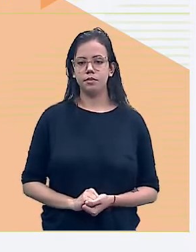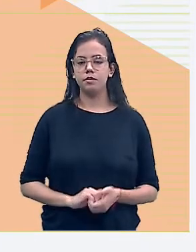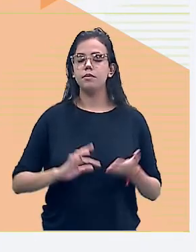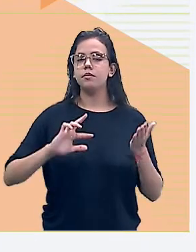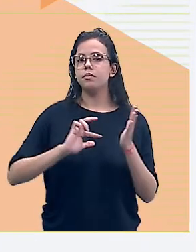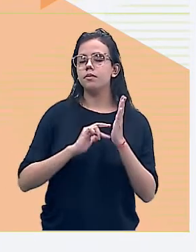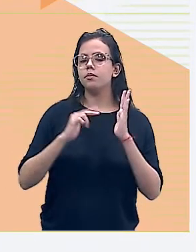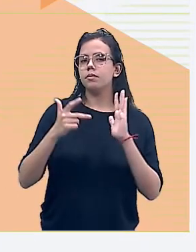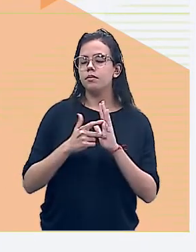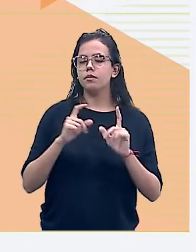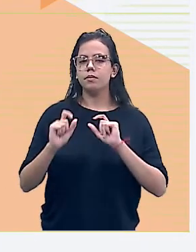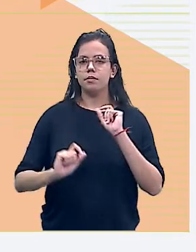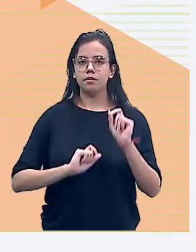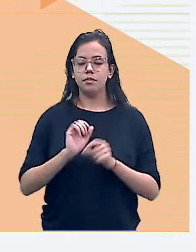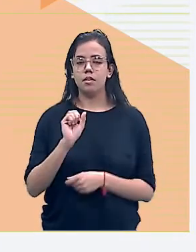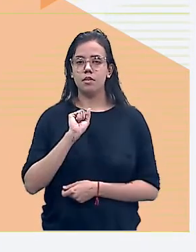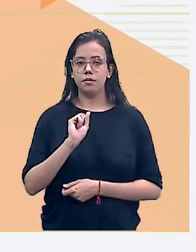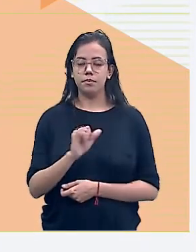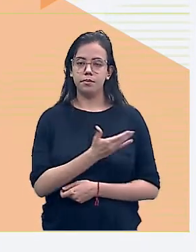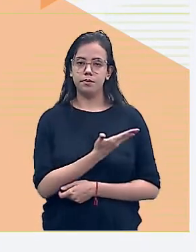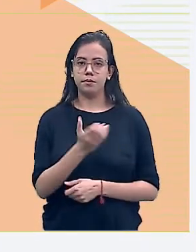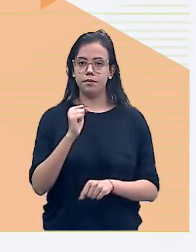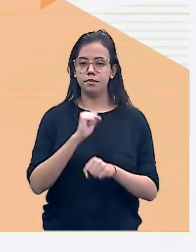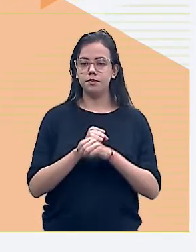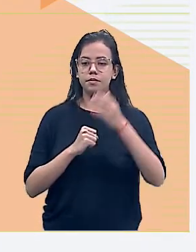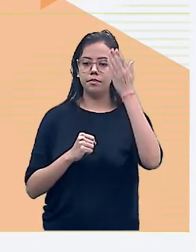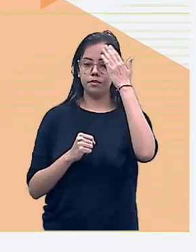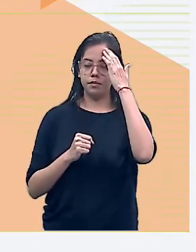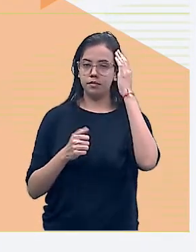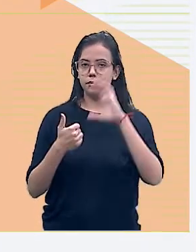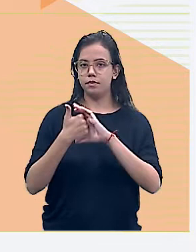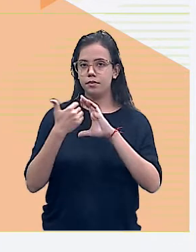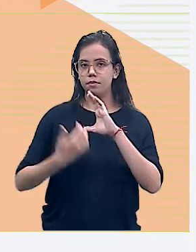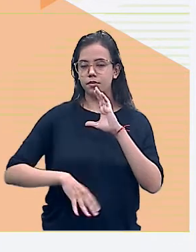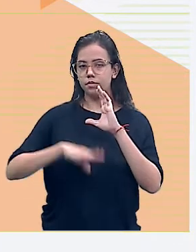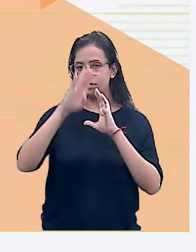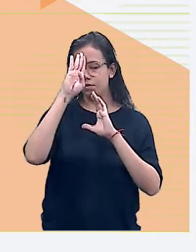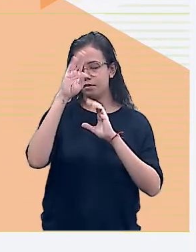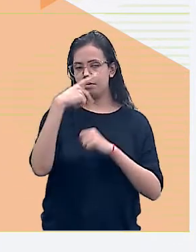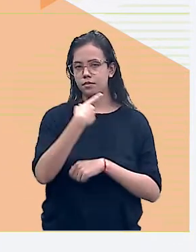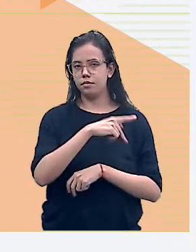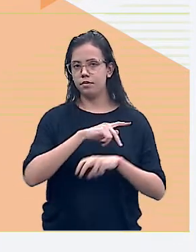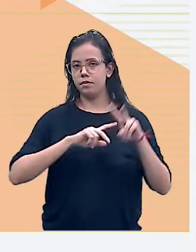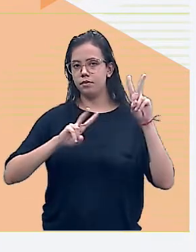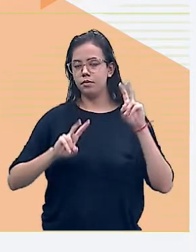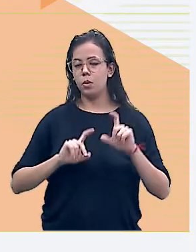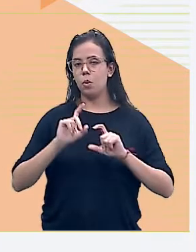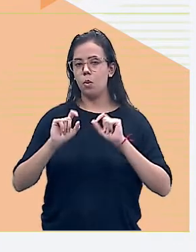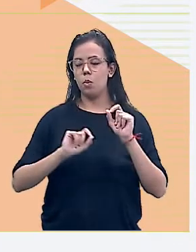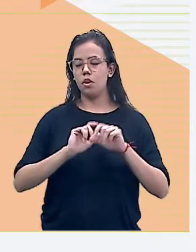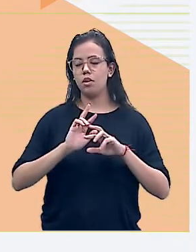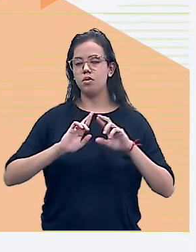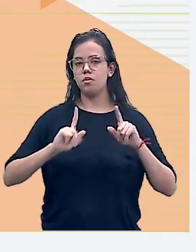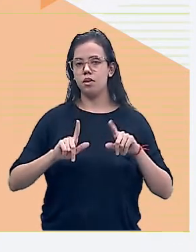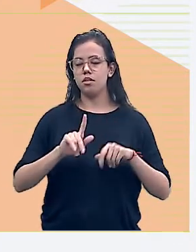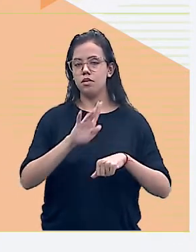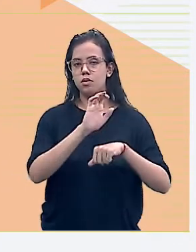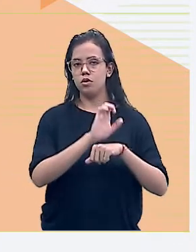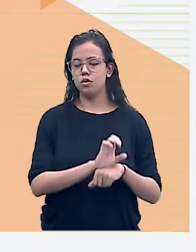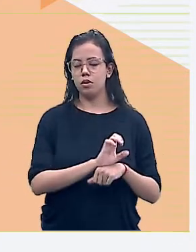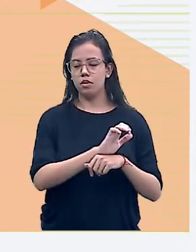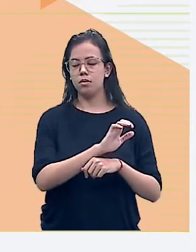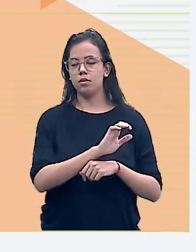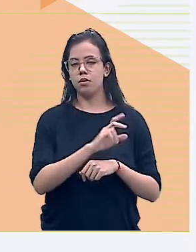deixa o arte quer dizer se vocês pararem para entender a essência dessas palavras o que que diferencia um estado de uma nação